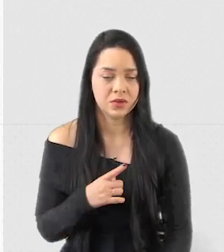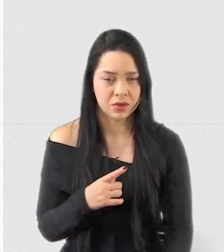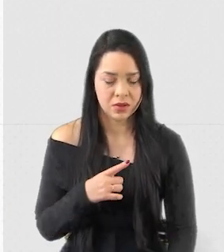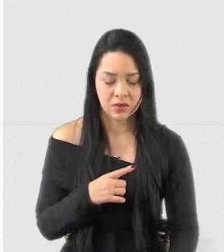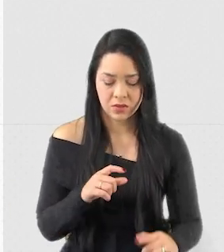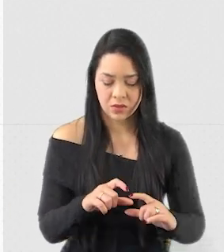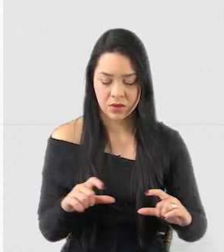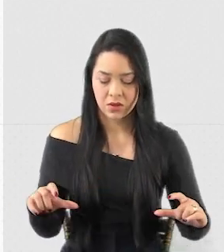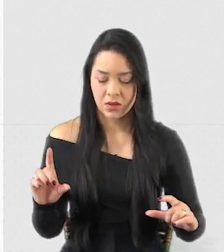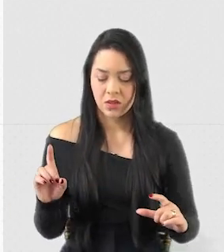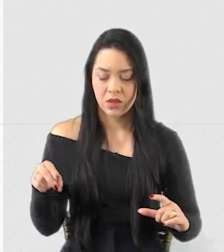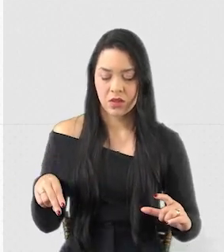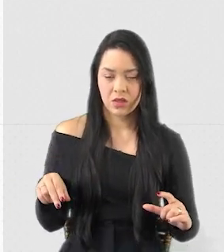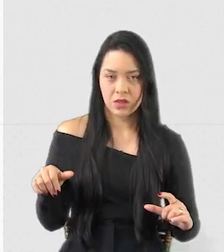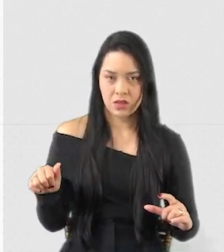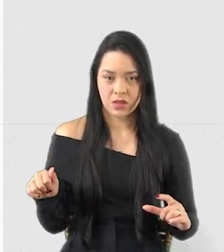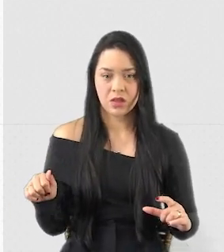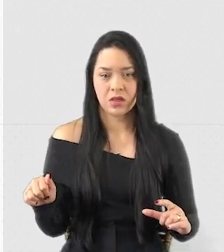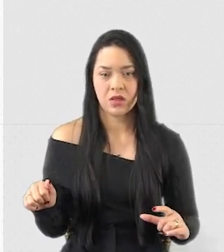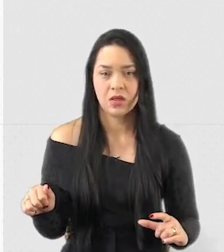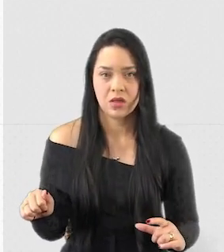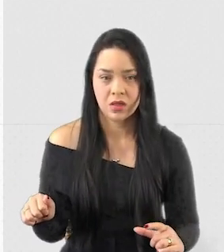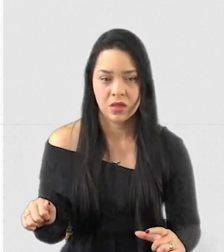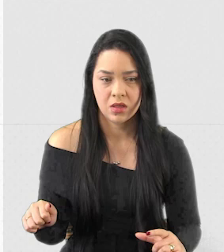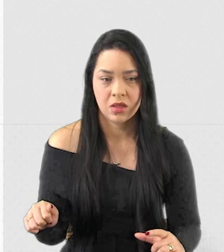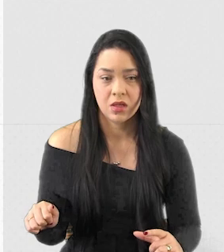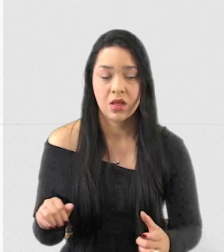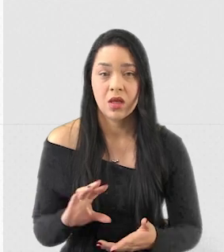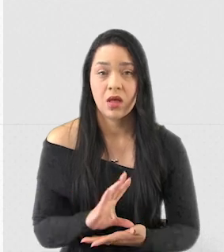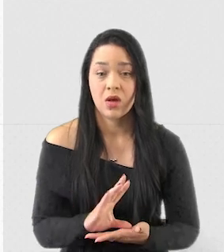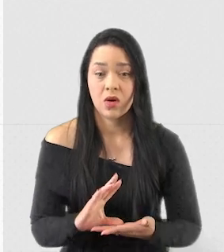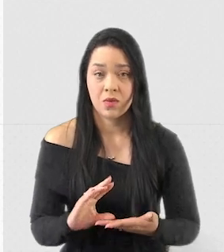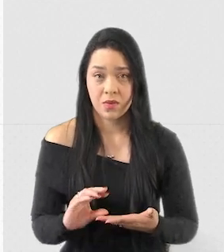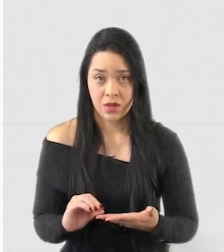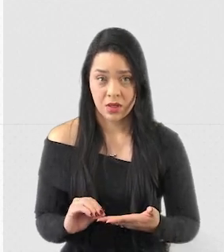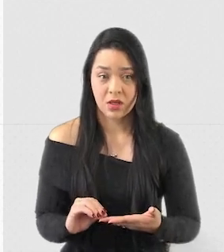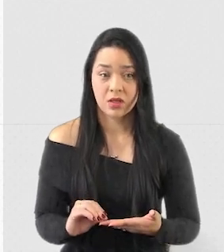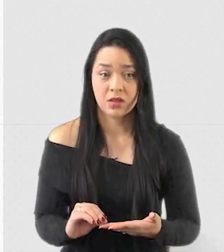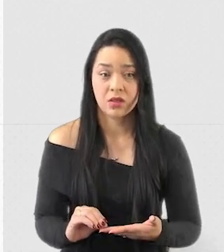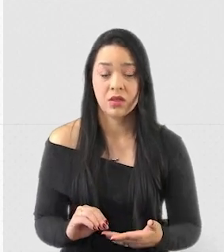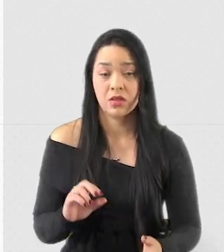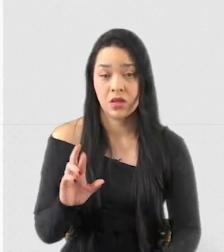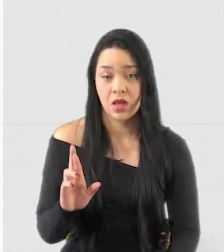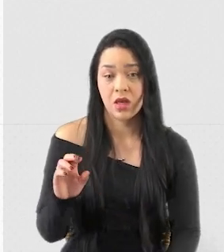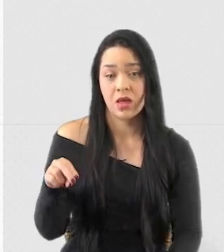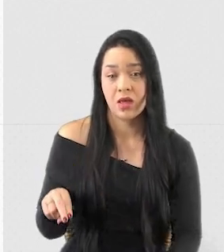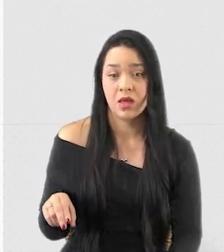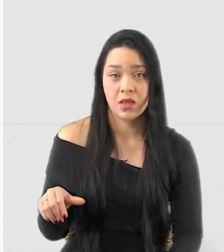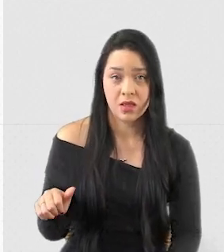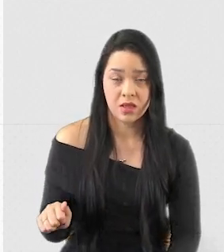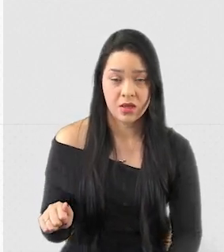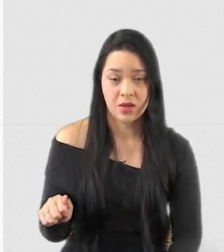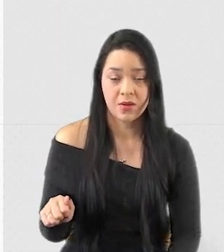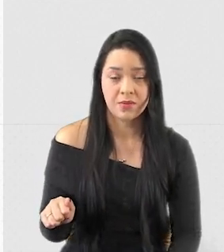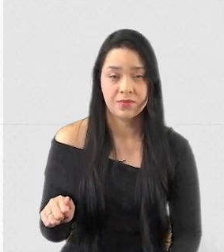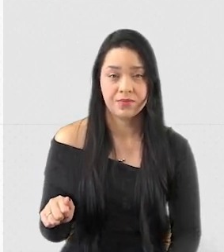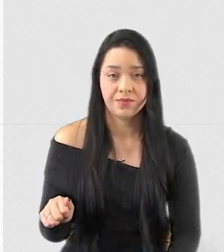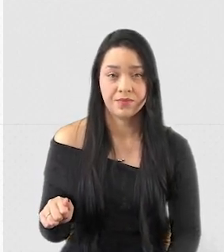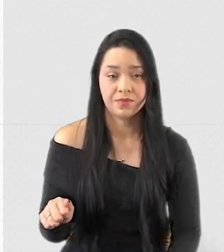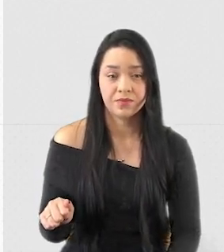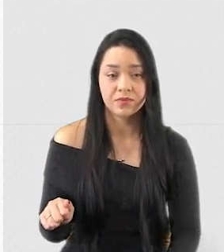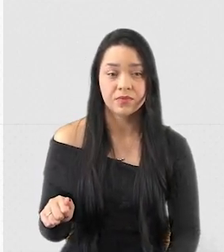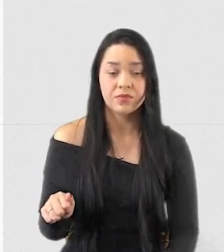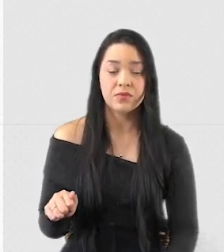trecho de DNA ou gene, né, é copiada para uma molécula de RNA mensageiro, tá,